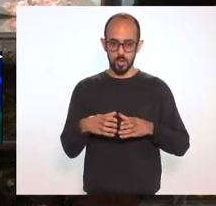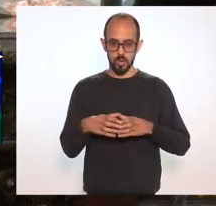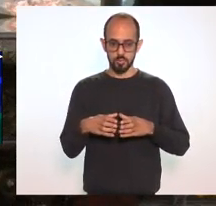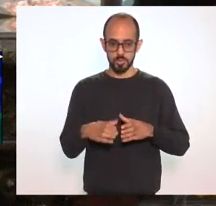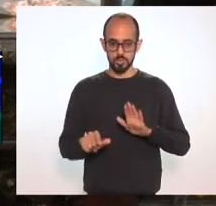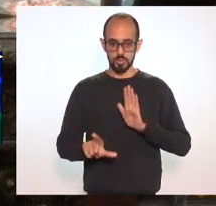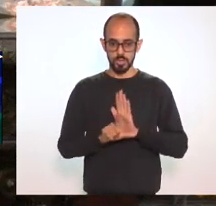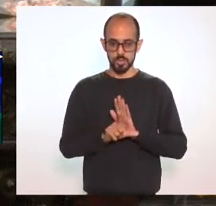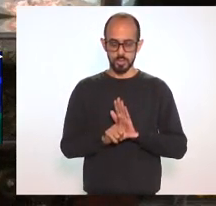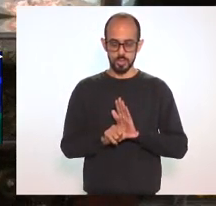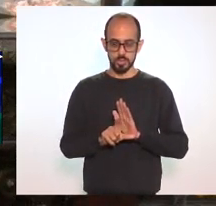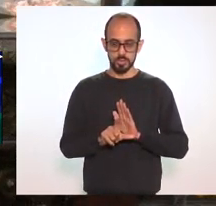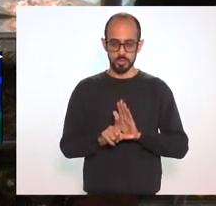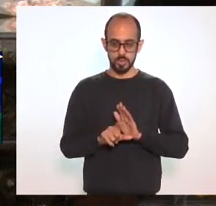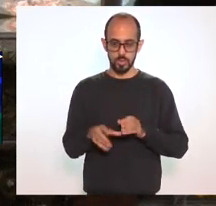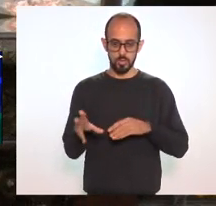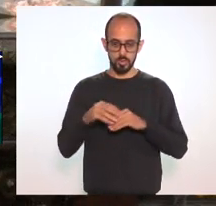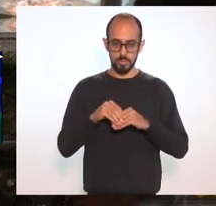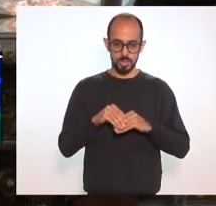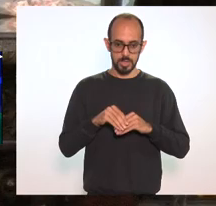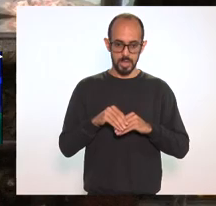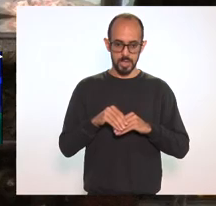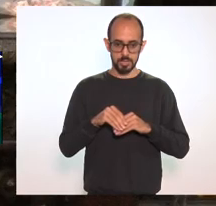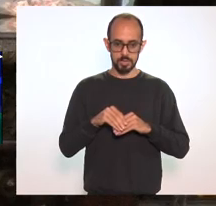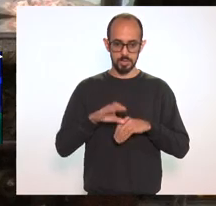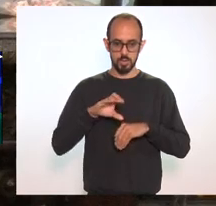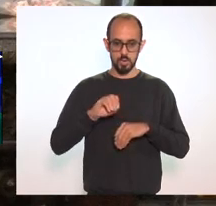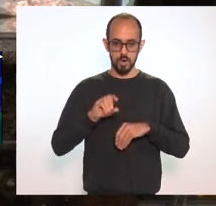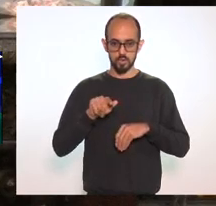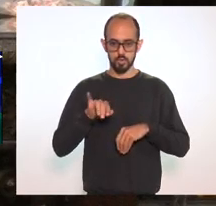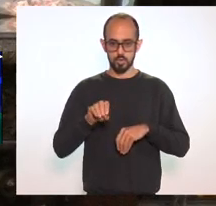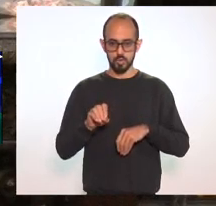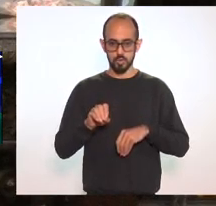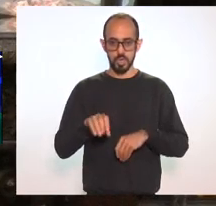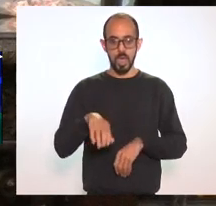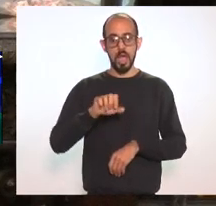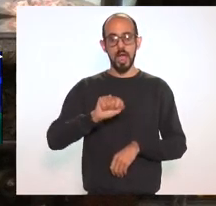legislação constitucional, complementar e códigos, deputado Alexandre Freitas.